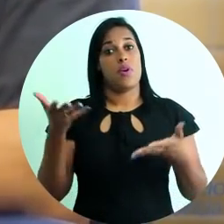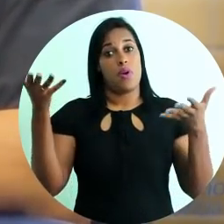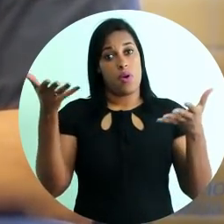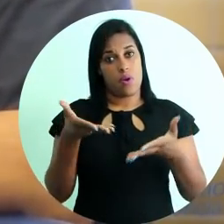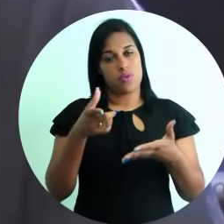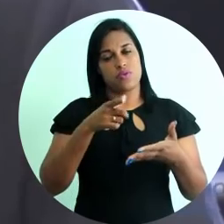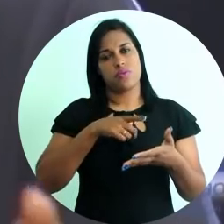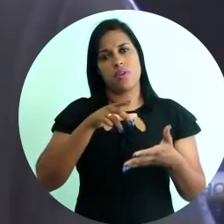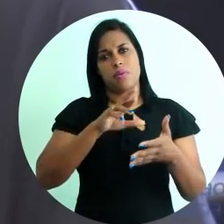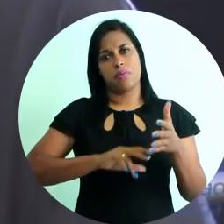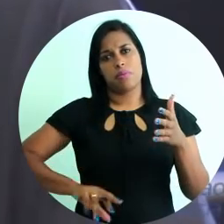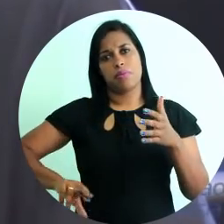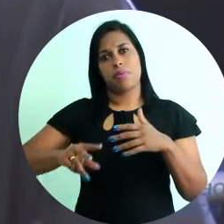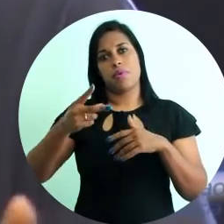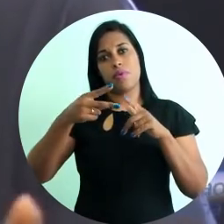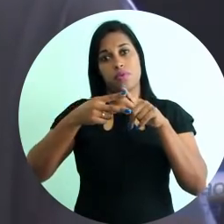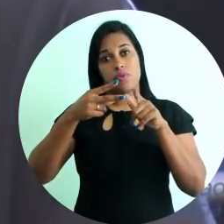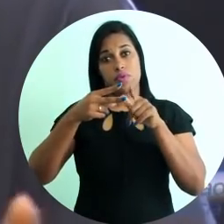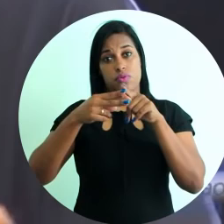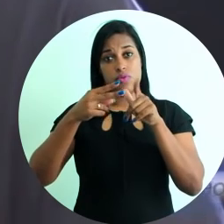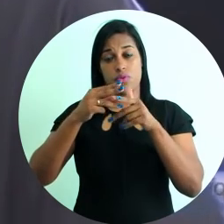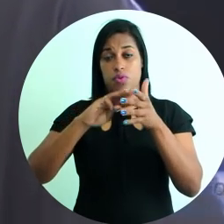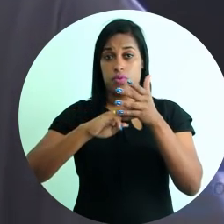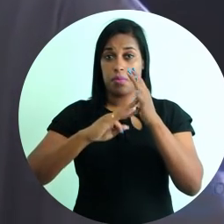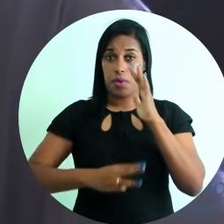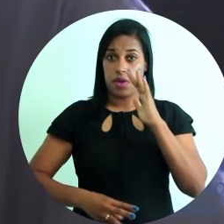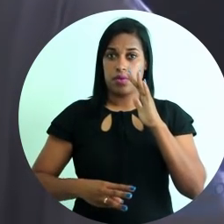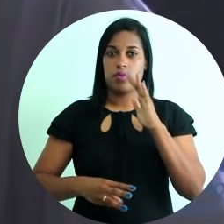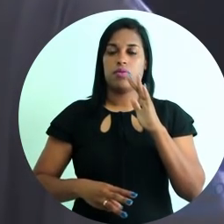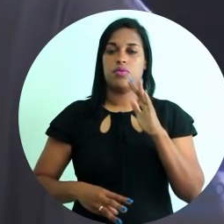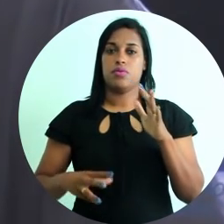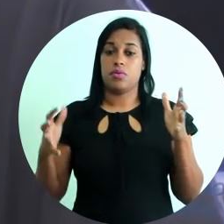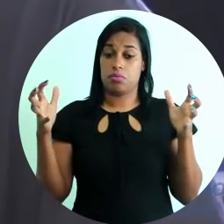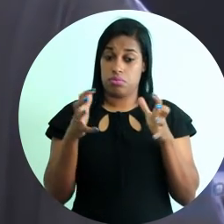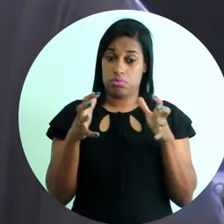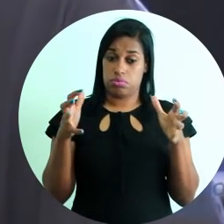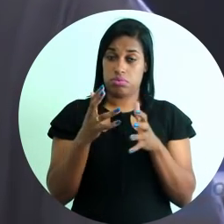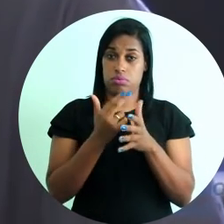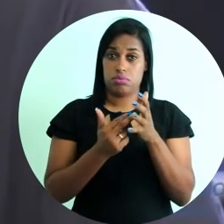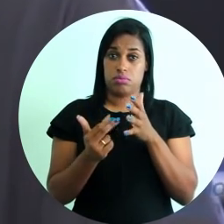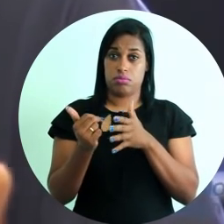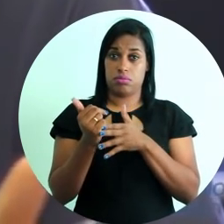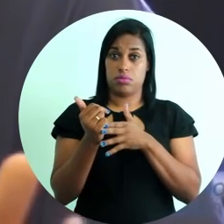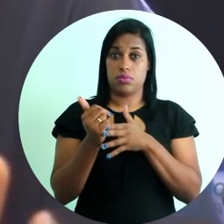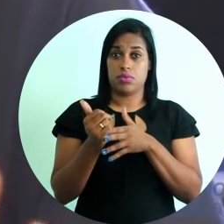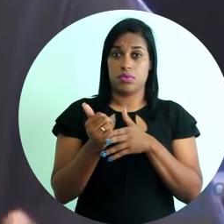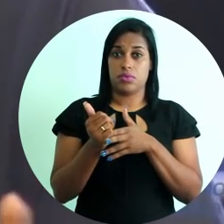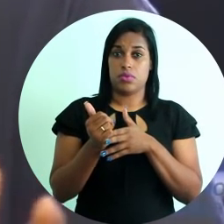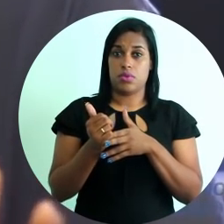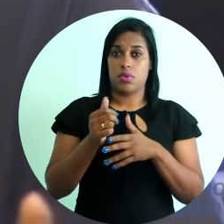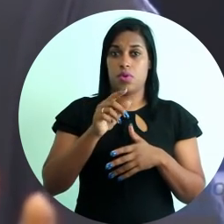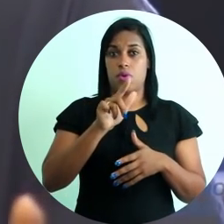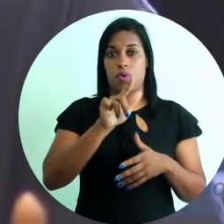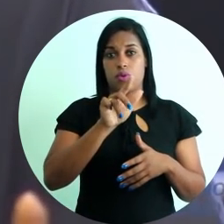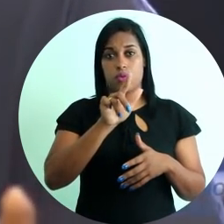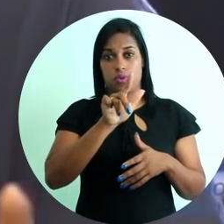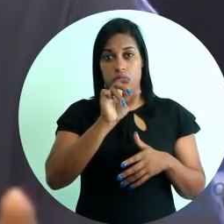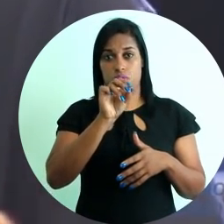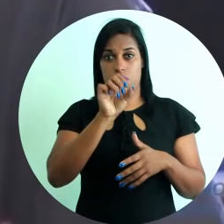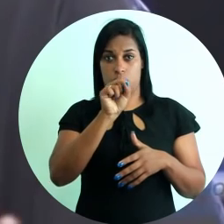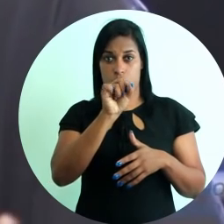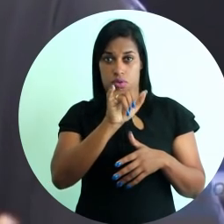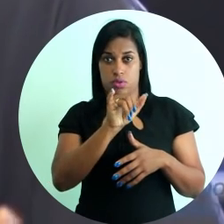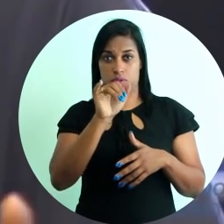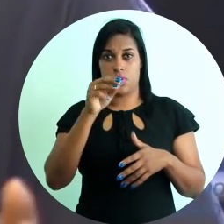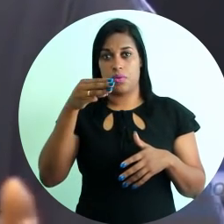Hoje existem basicamente 2 métodos para realizar compressão de imagens para a web. Tem um que se chama lossy e um outro que se